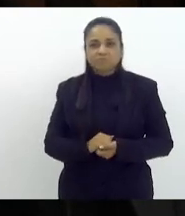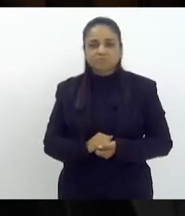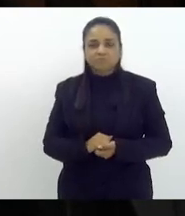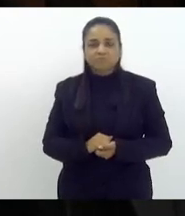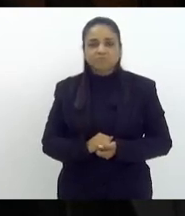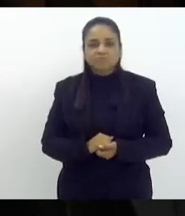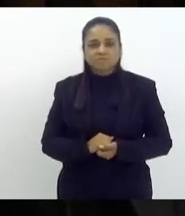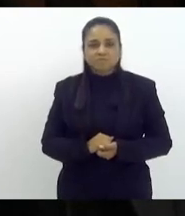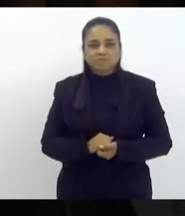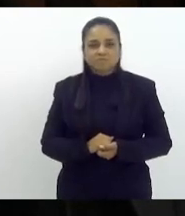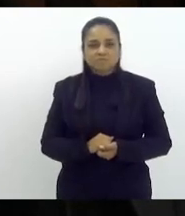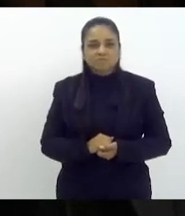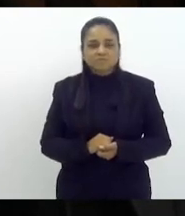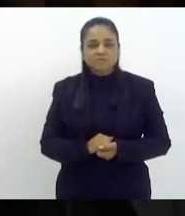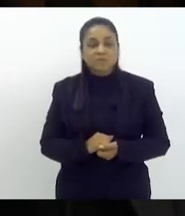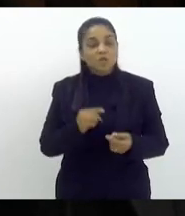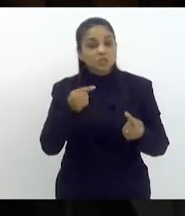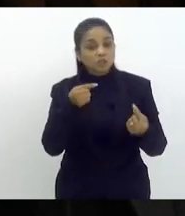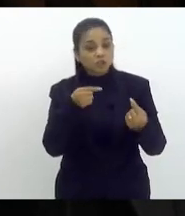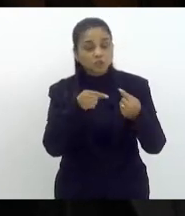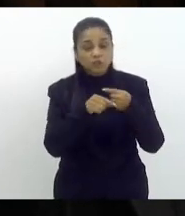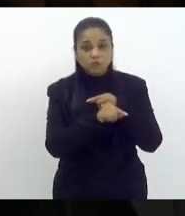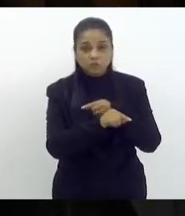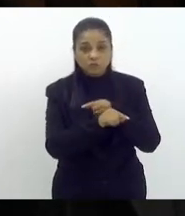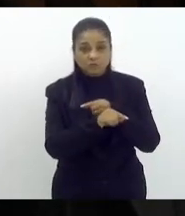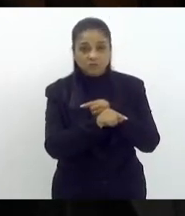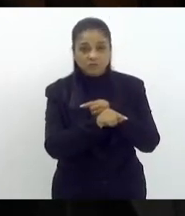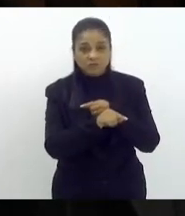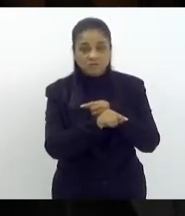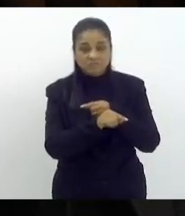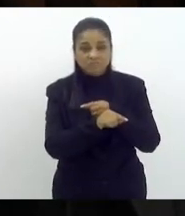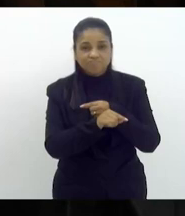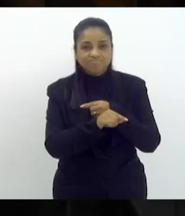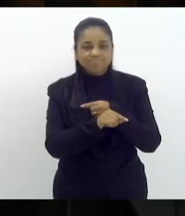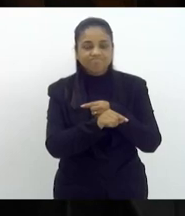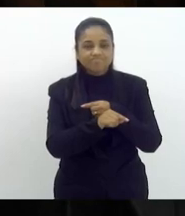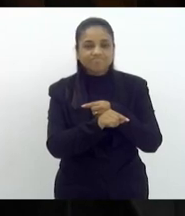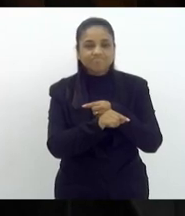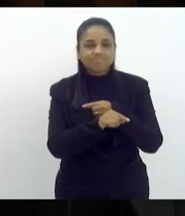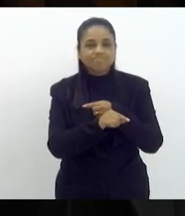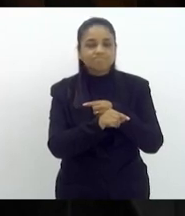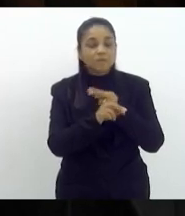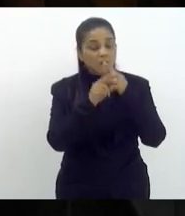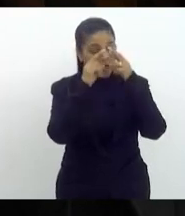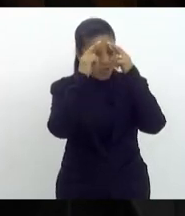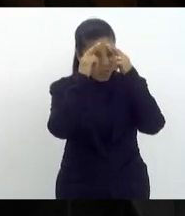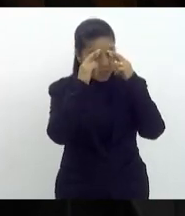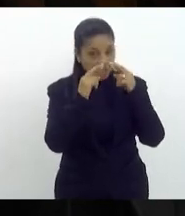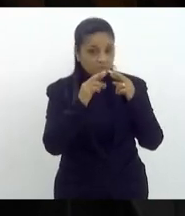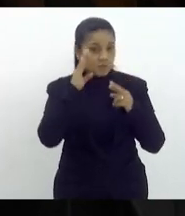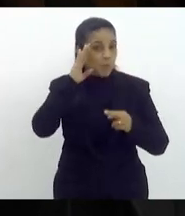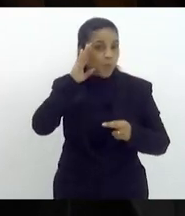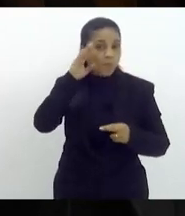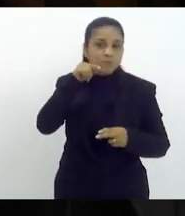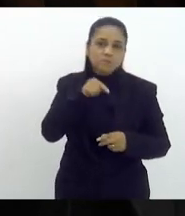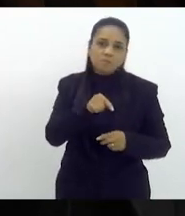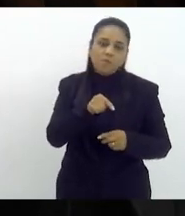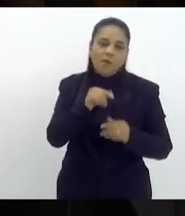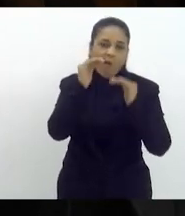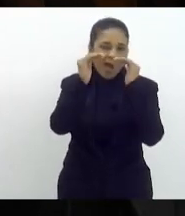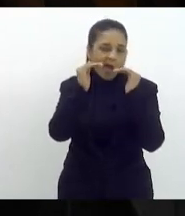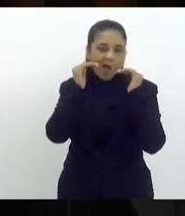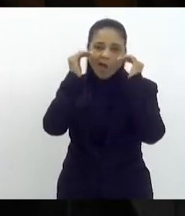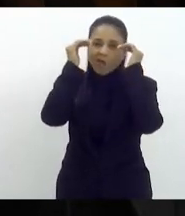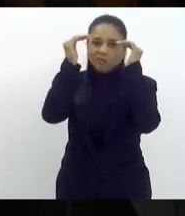porque discordância tem que se dar com devido respeito a autoridade